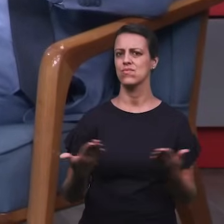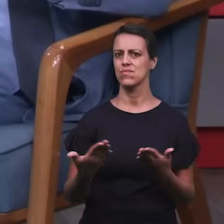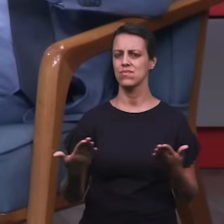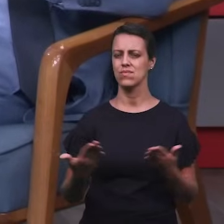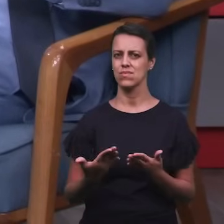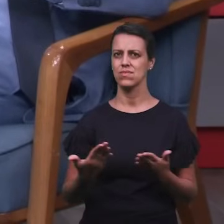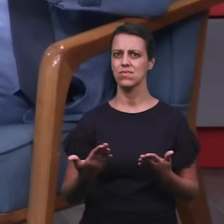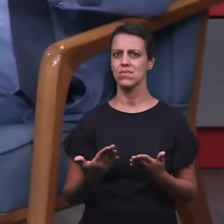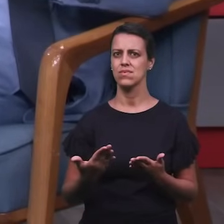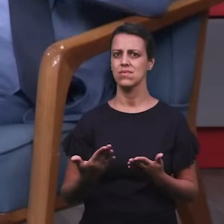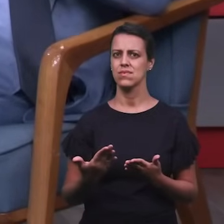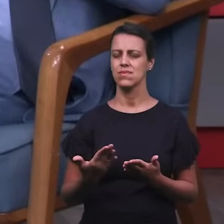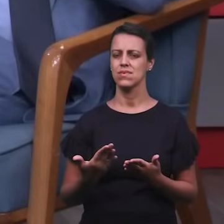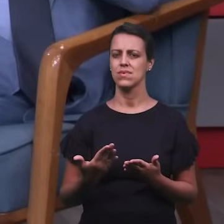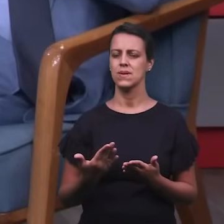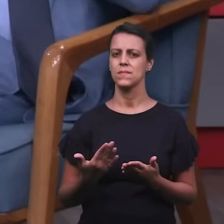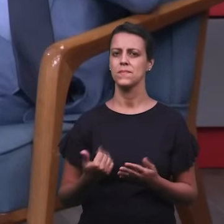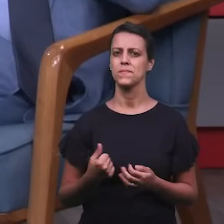agora.